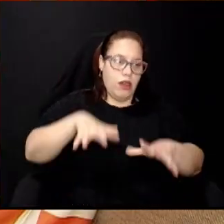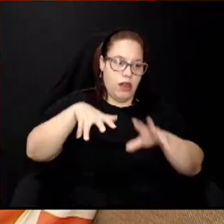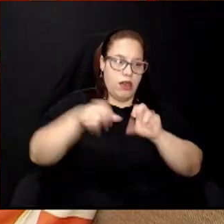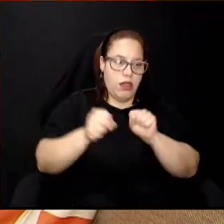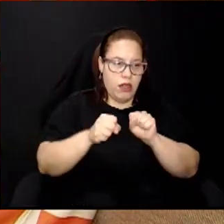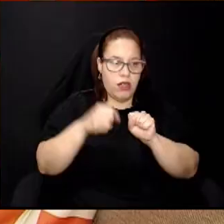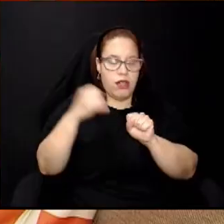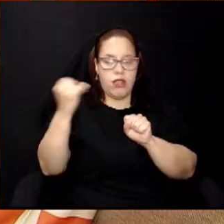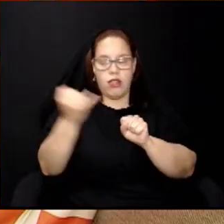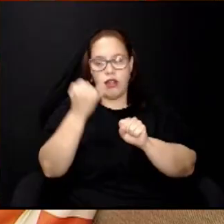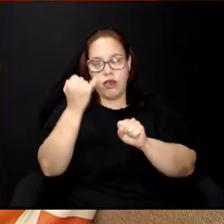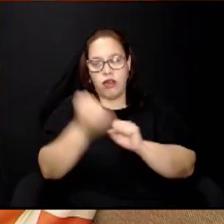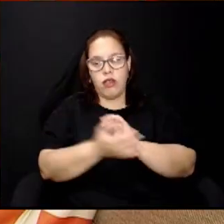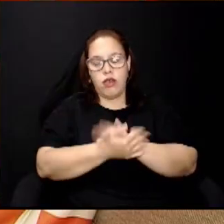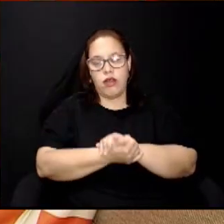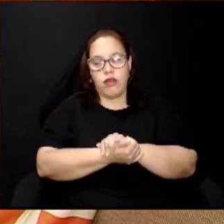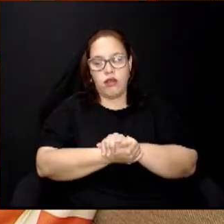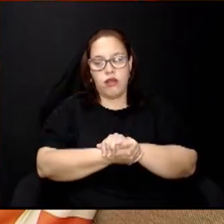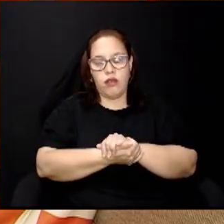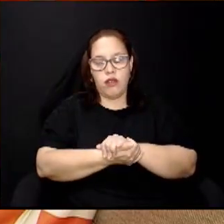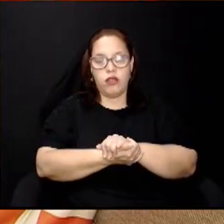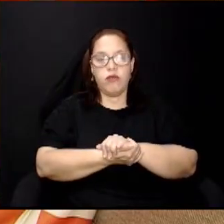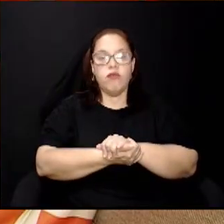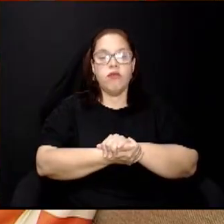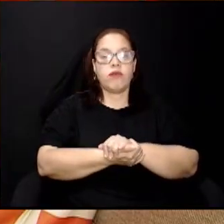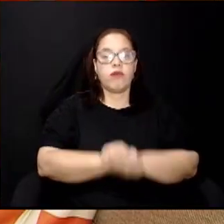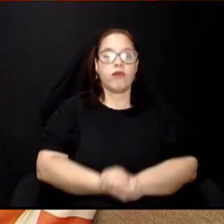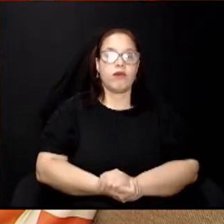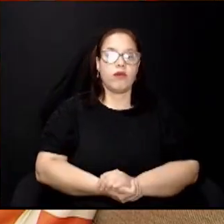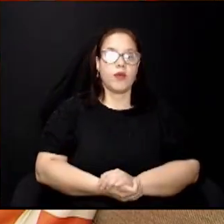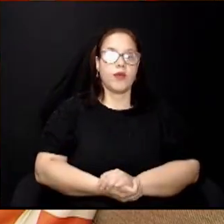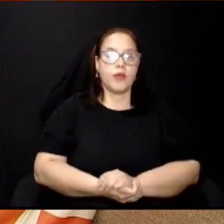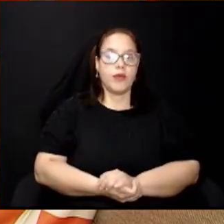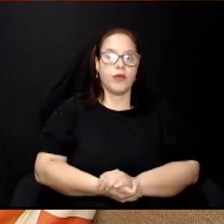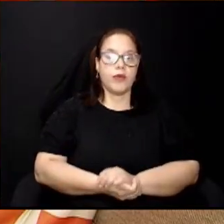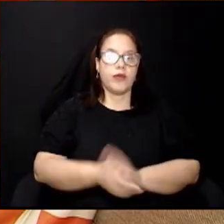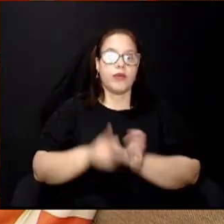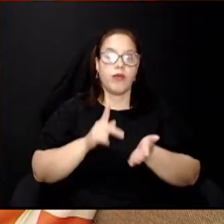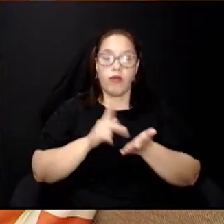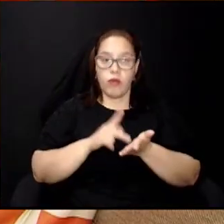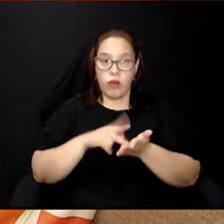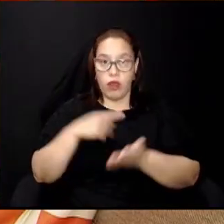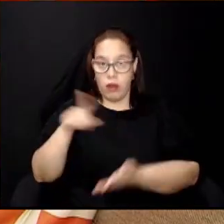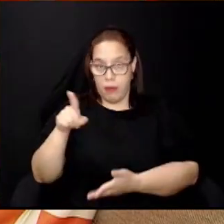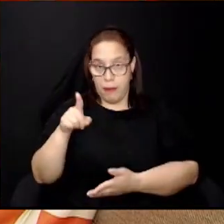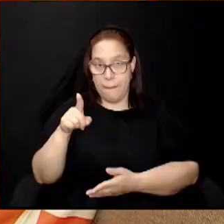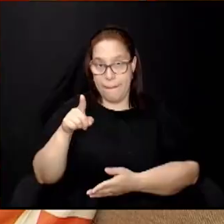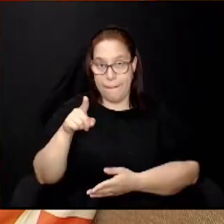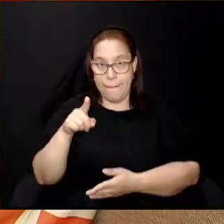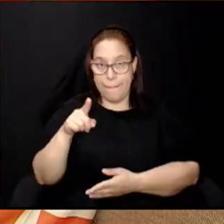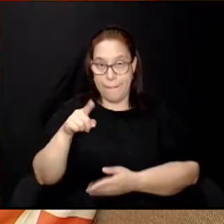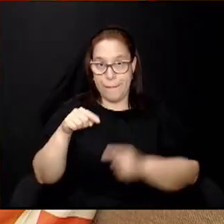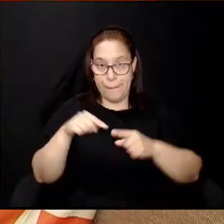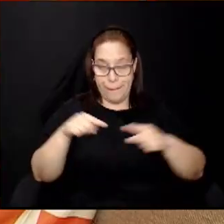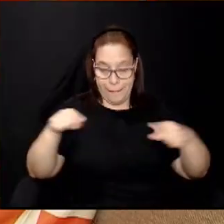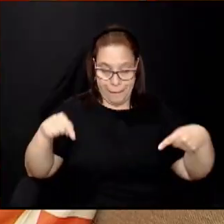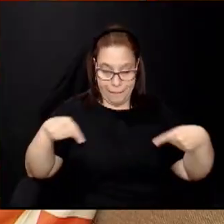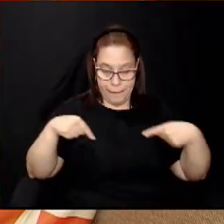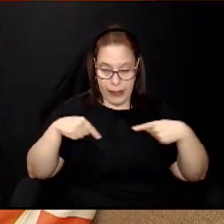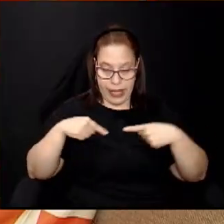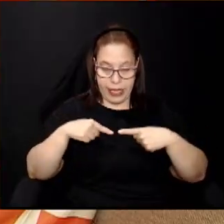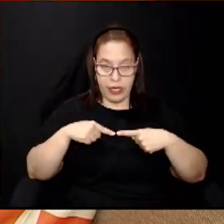fundamental. E aí, realmente eu fui para este espaço onde tem uma